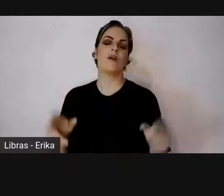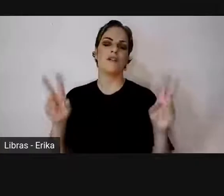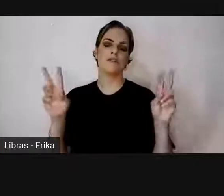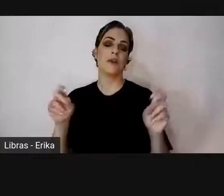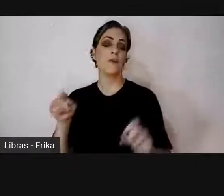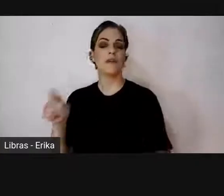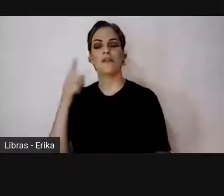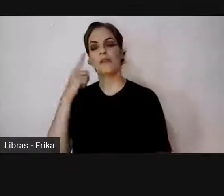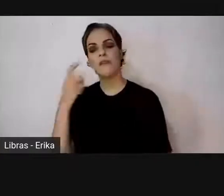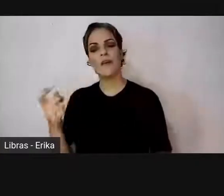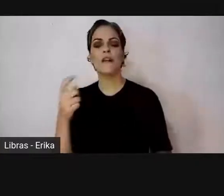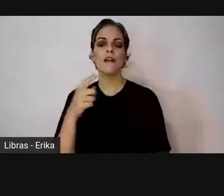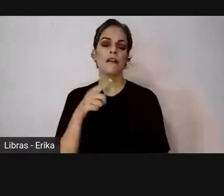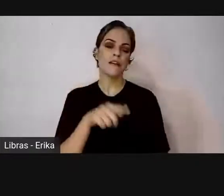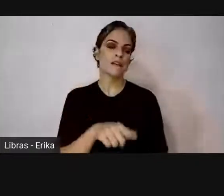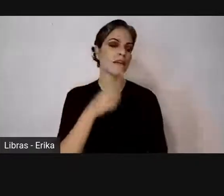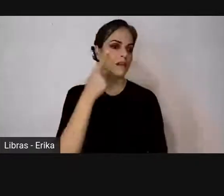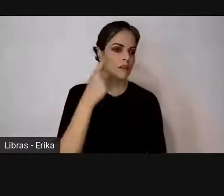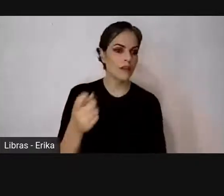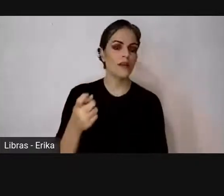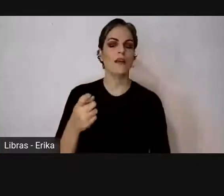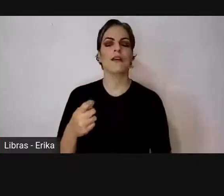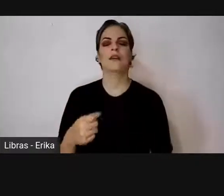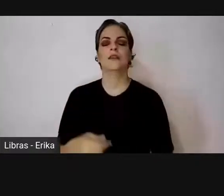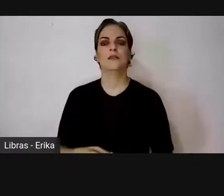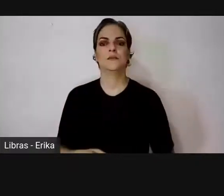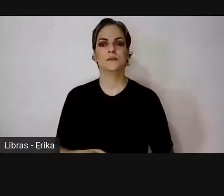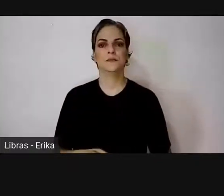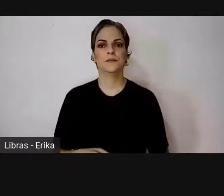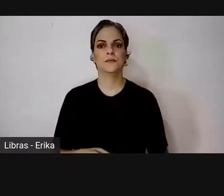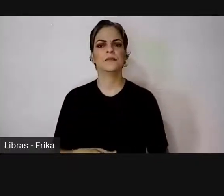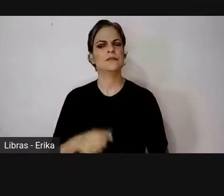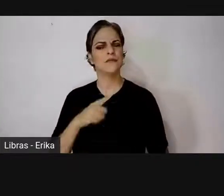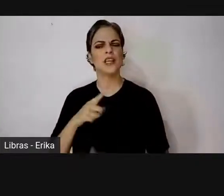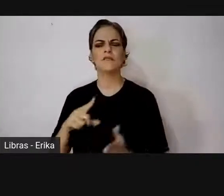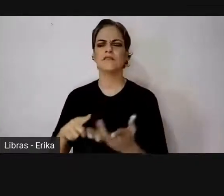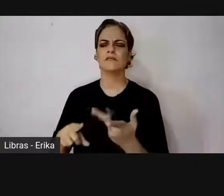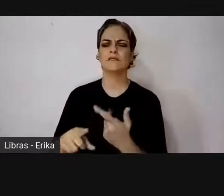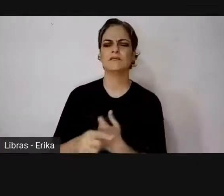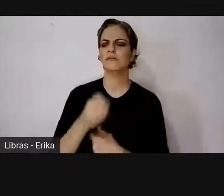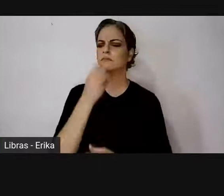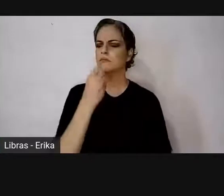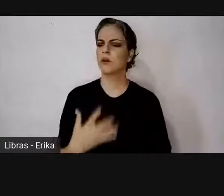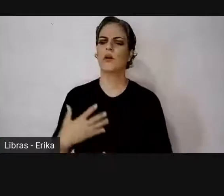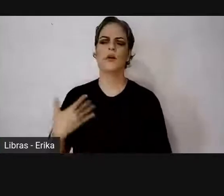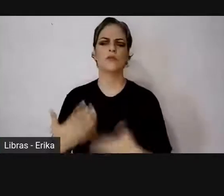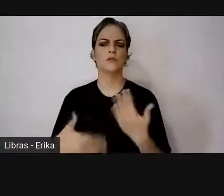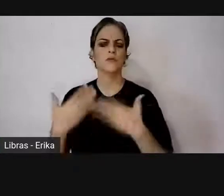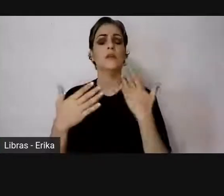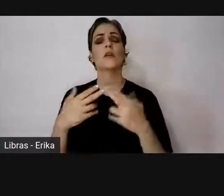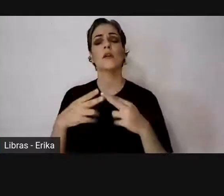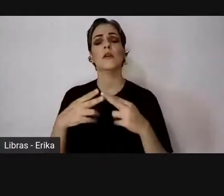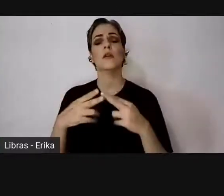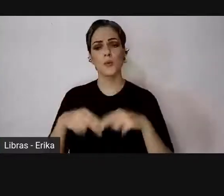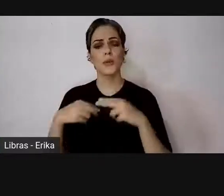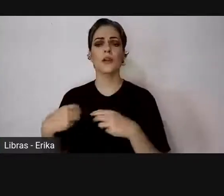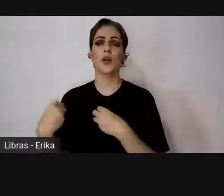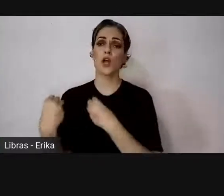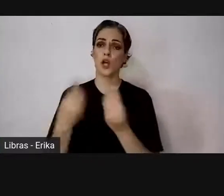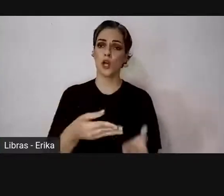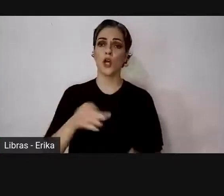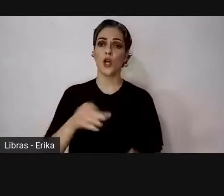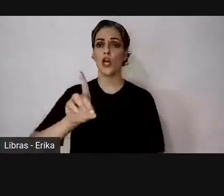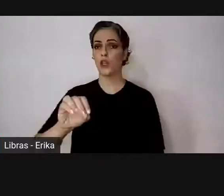interessado, acabou gerando uma série de pautas favoráveis, e acabou dando uma doação oficial